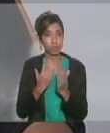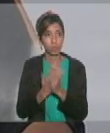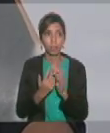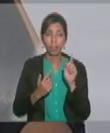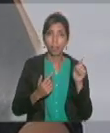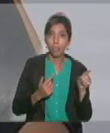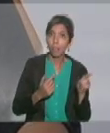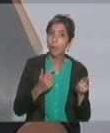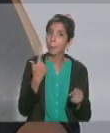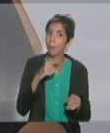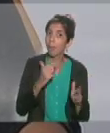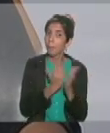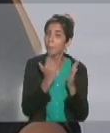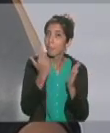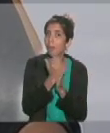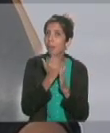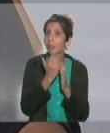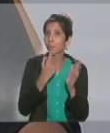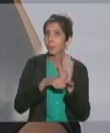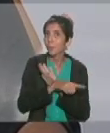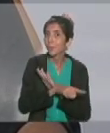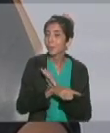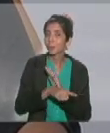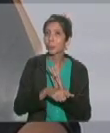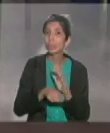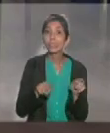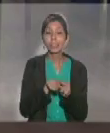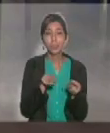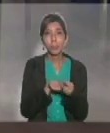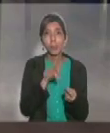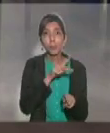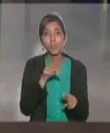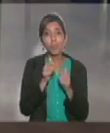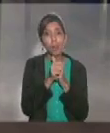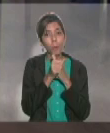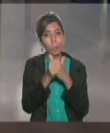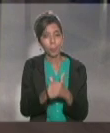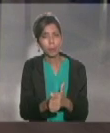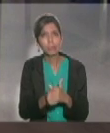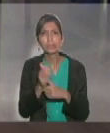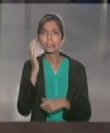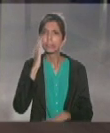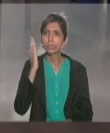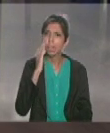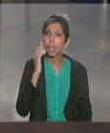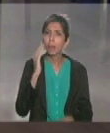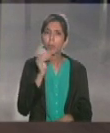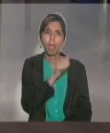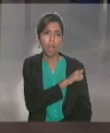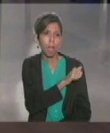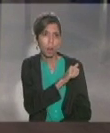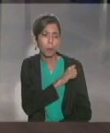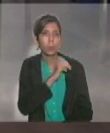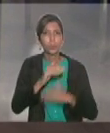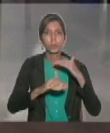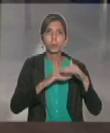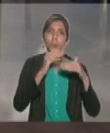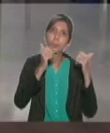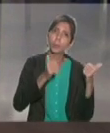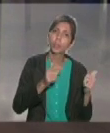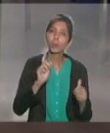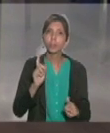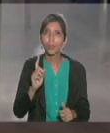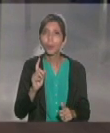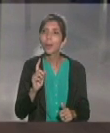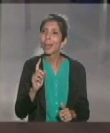tal exercício porque você ainda não está bem. E o professor, ele vai acompanhando isso porque ele também sabe o aluno que está indo bem, o que o não professor tem